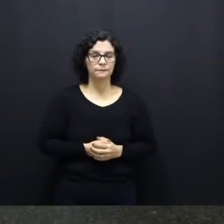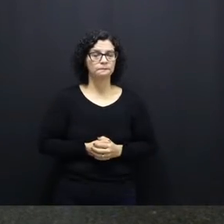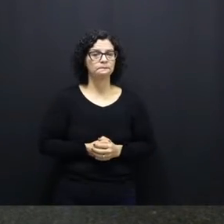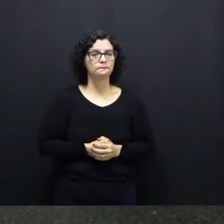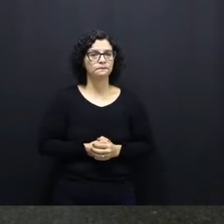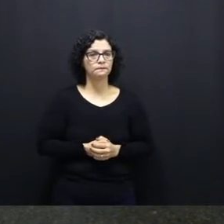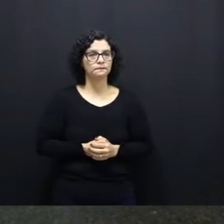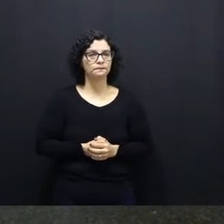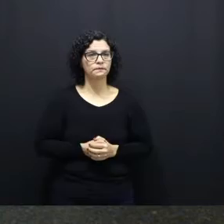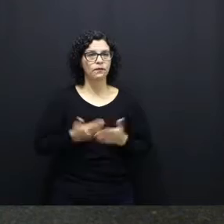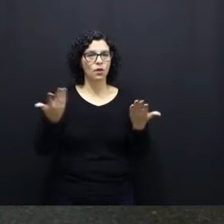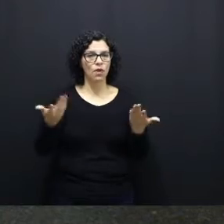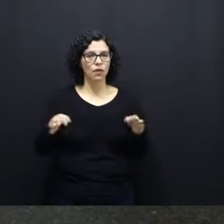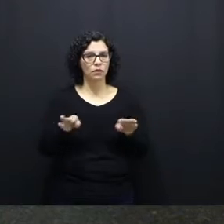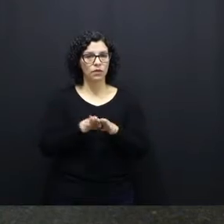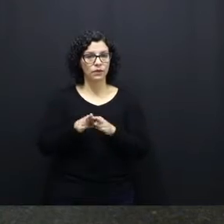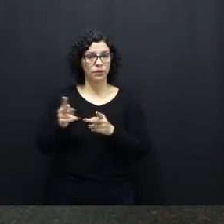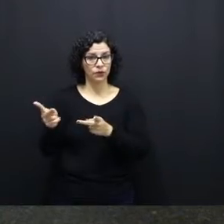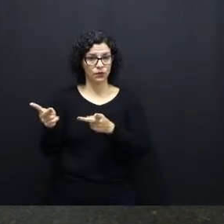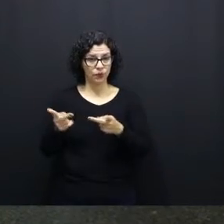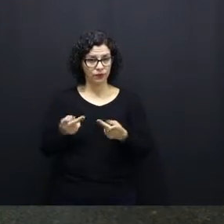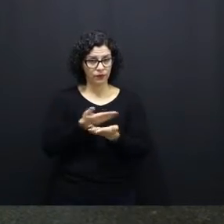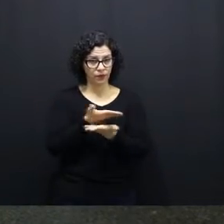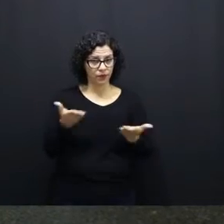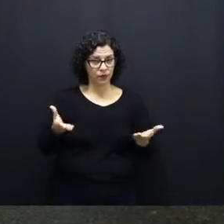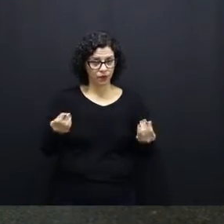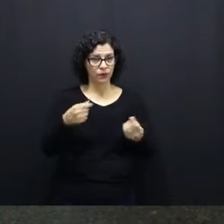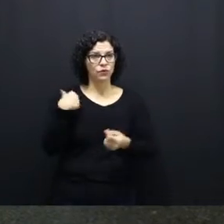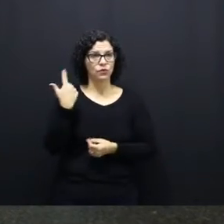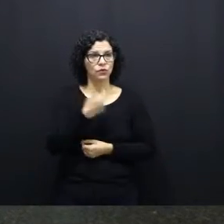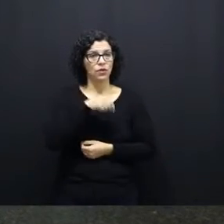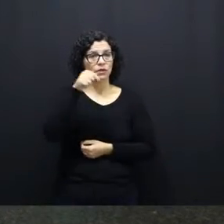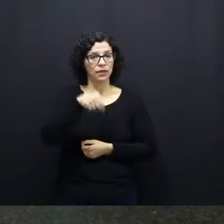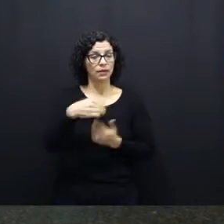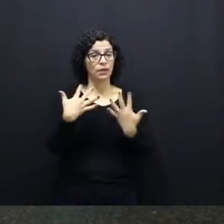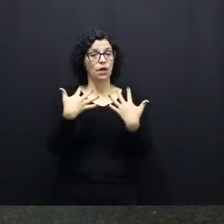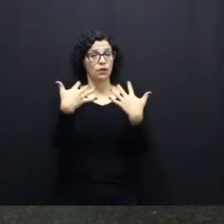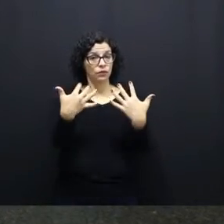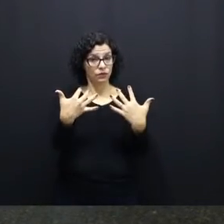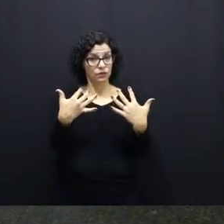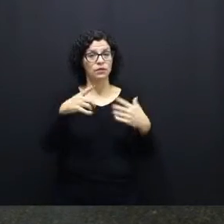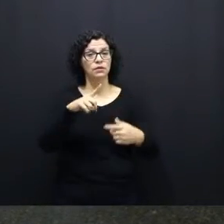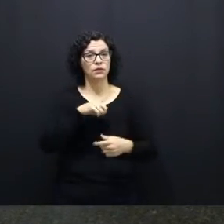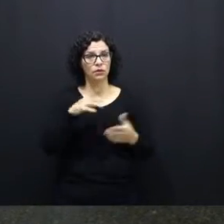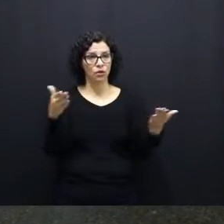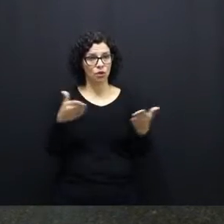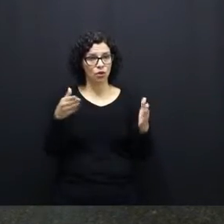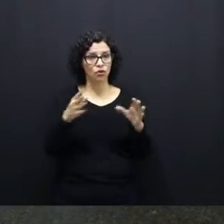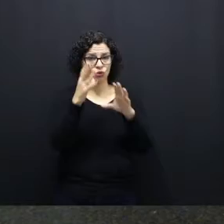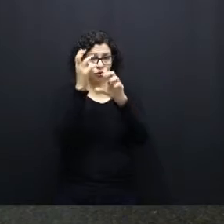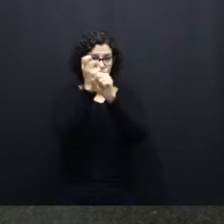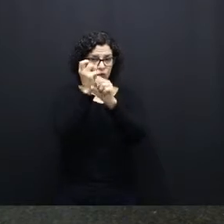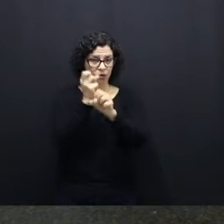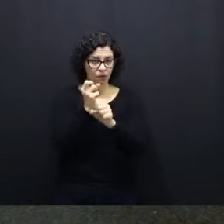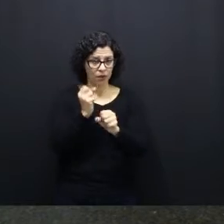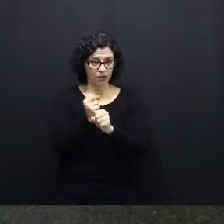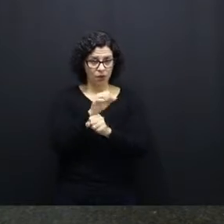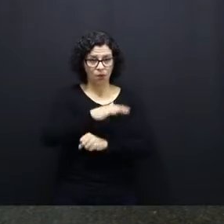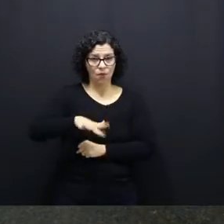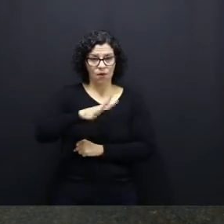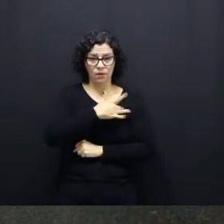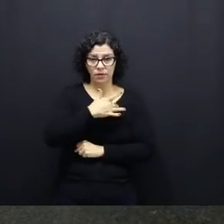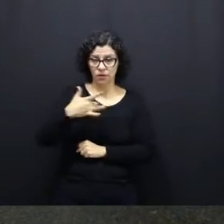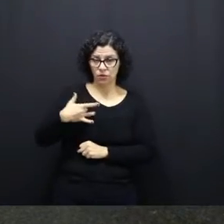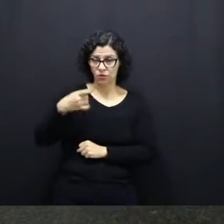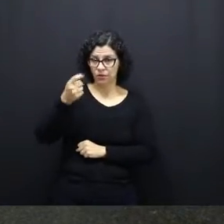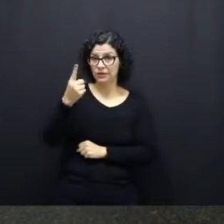eu gostaria também de convidar a todos que hoje nós vamos ter aqui uma audiência pública de prestação de contas da saúde né